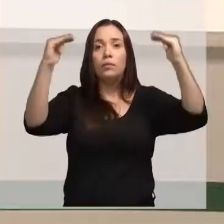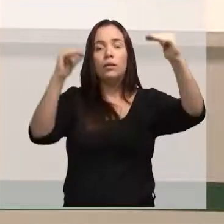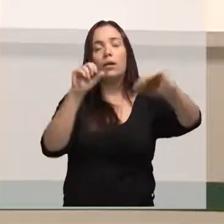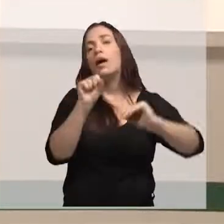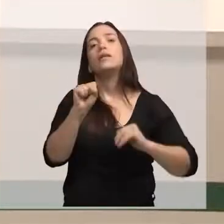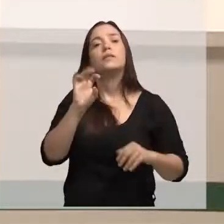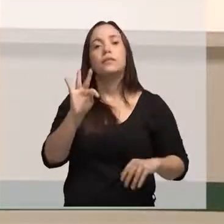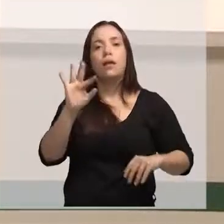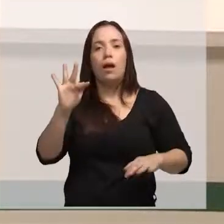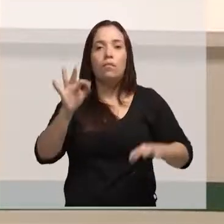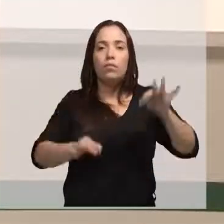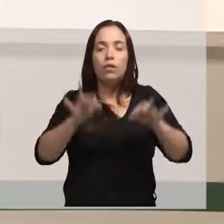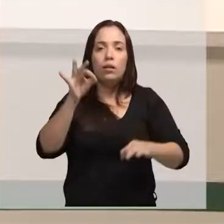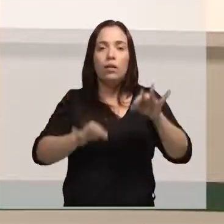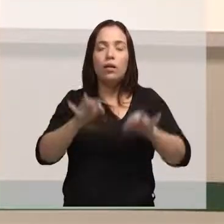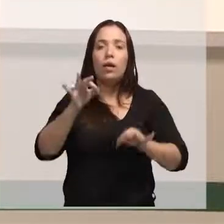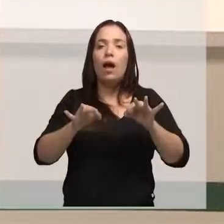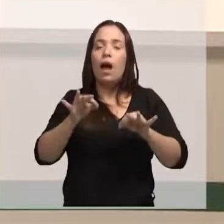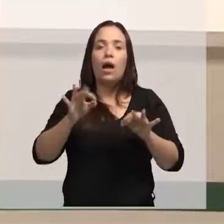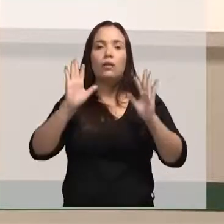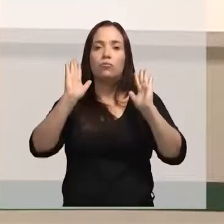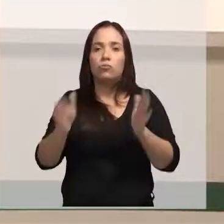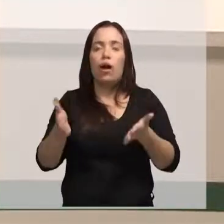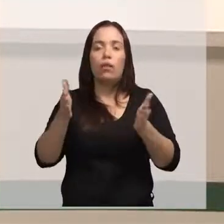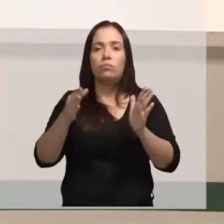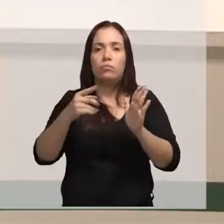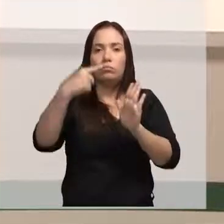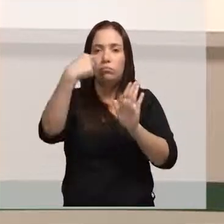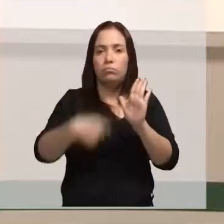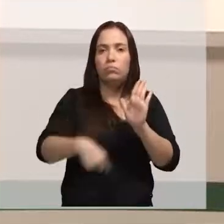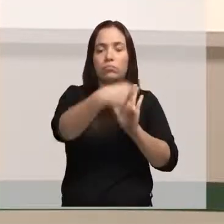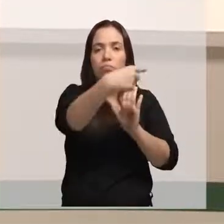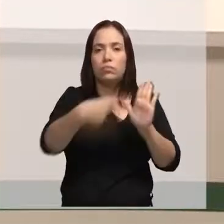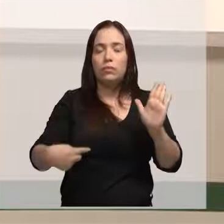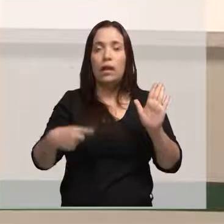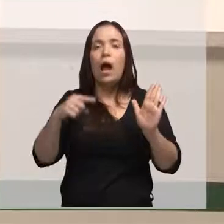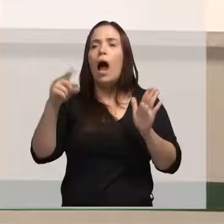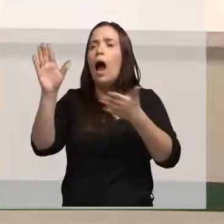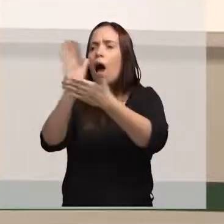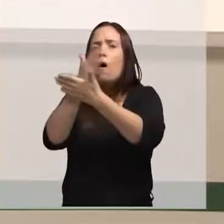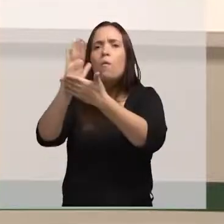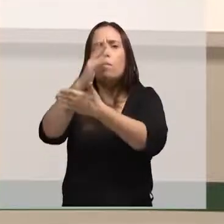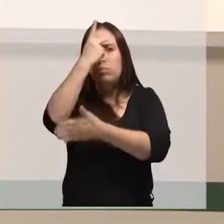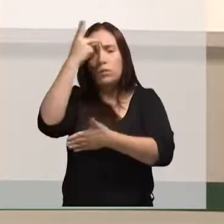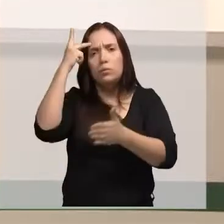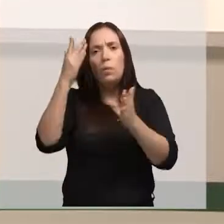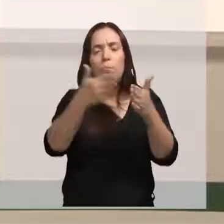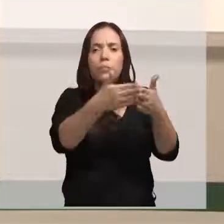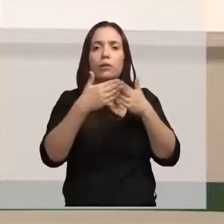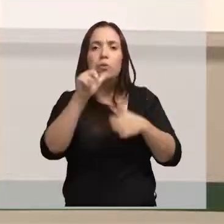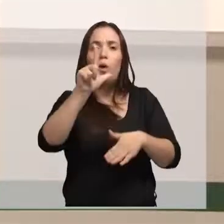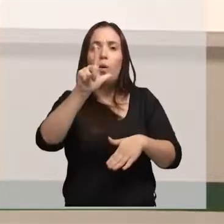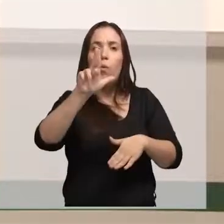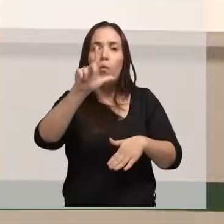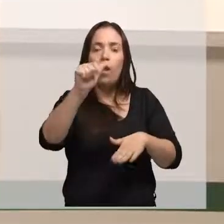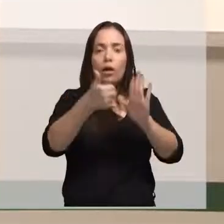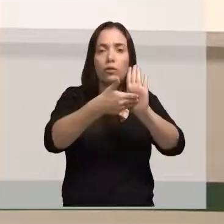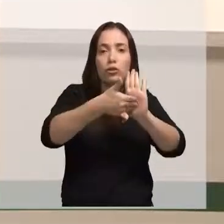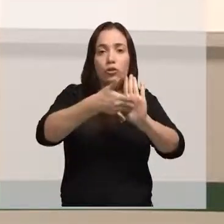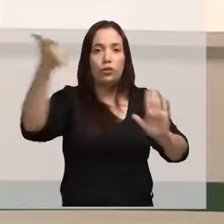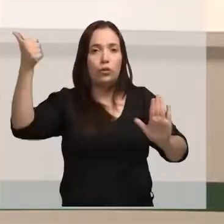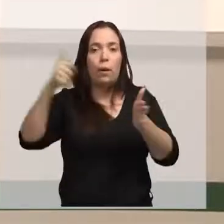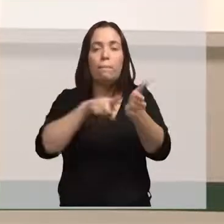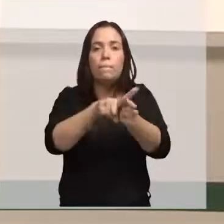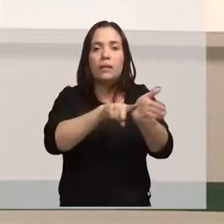negar. Não sei quem foi que pediu para que o nome do Lula fosse retirado das